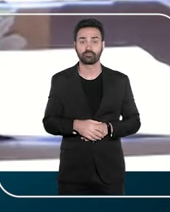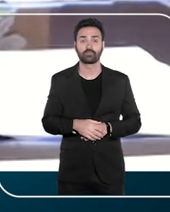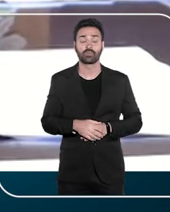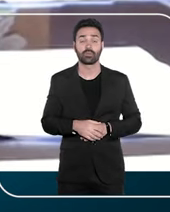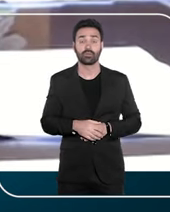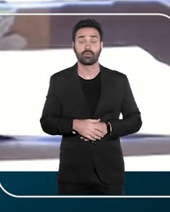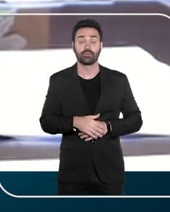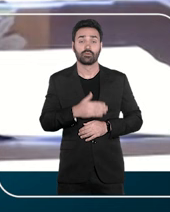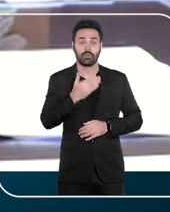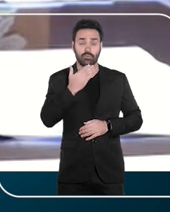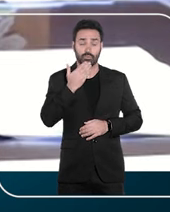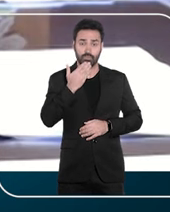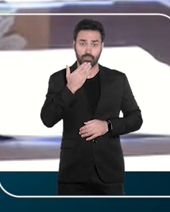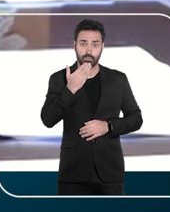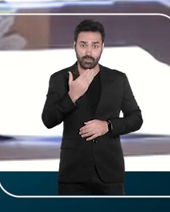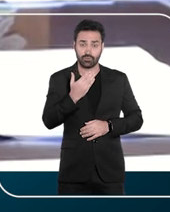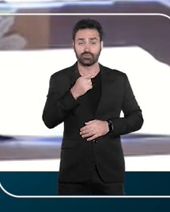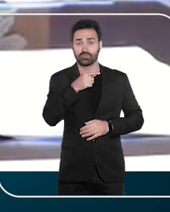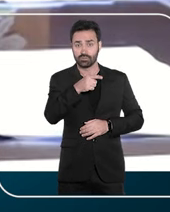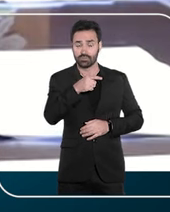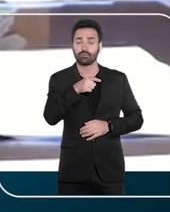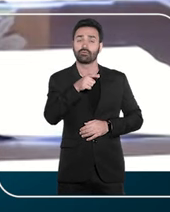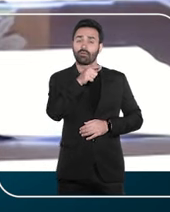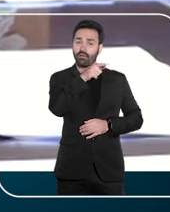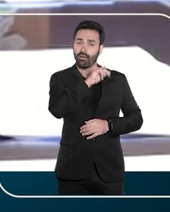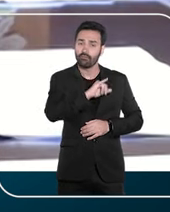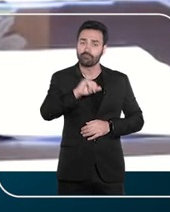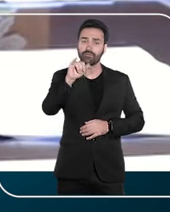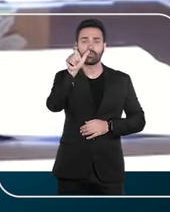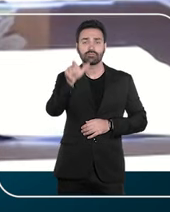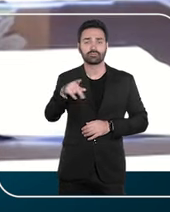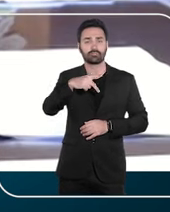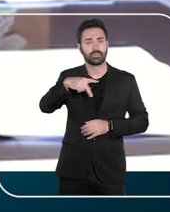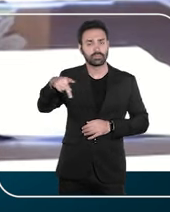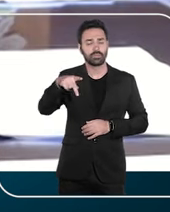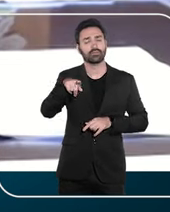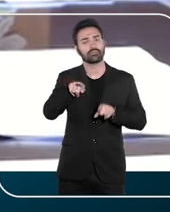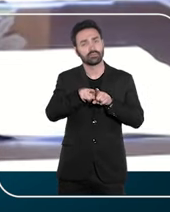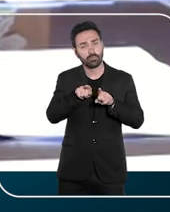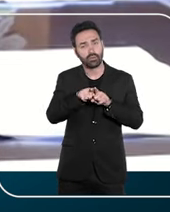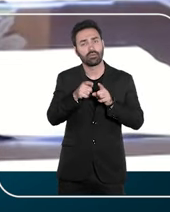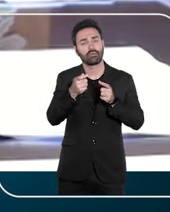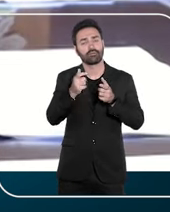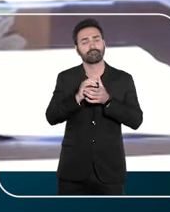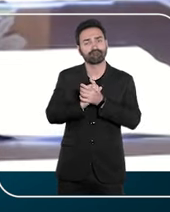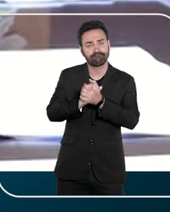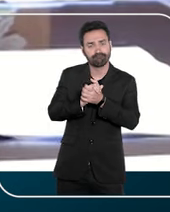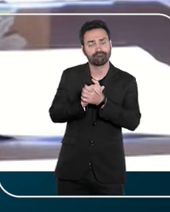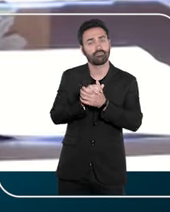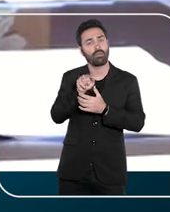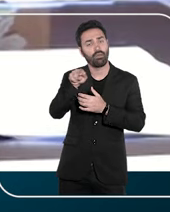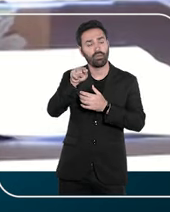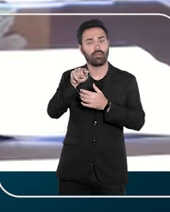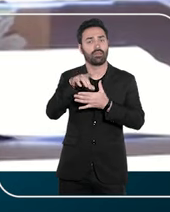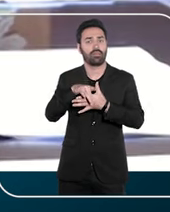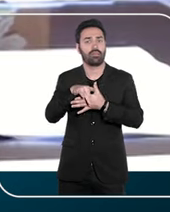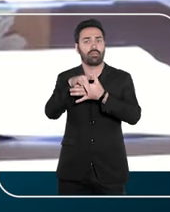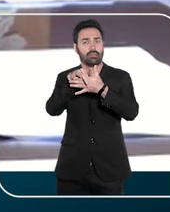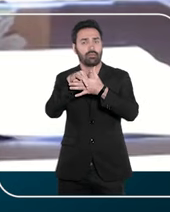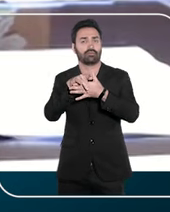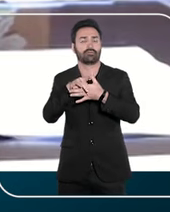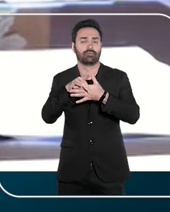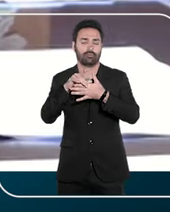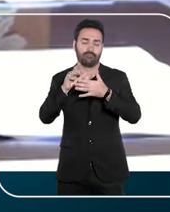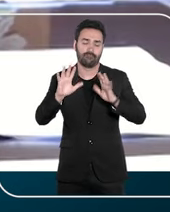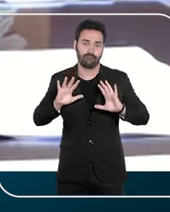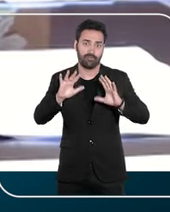a nossa presidente, a ministra Maria Tereza, também os nossos cumprimentos, certo? Está comandando estas festividades